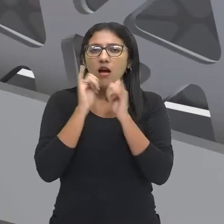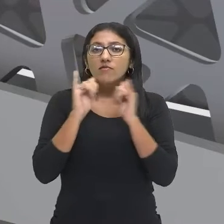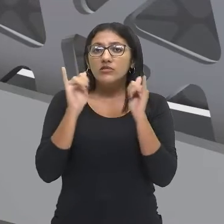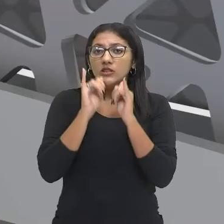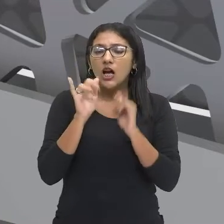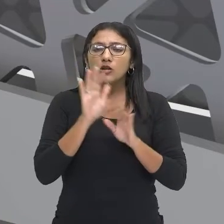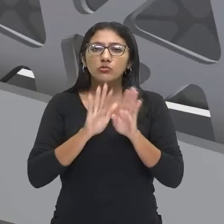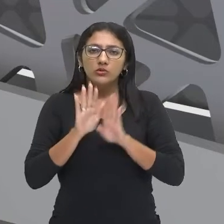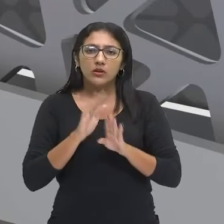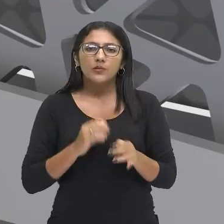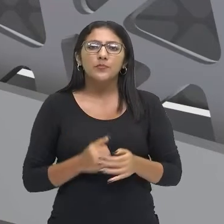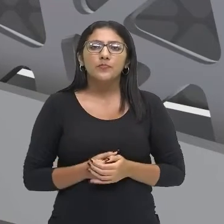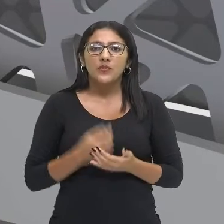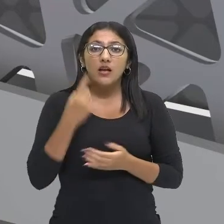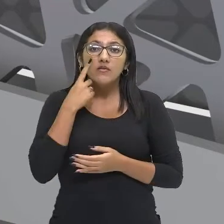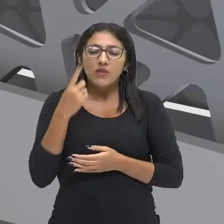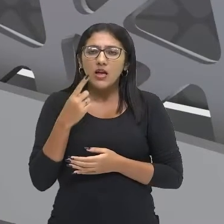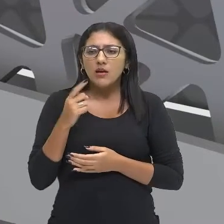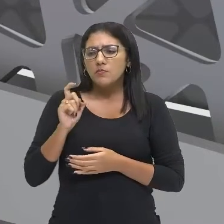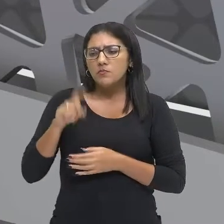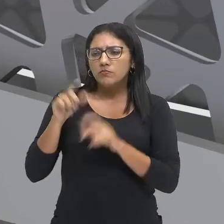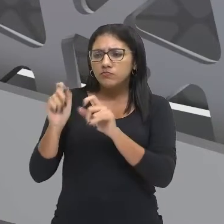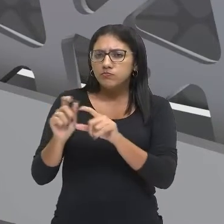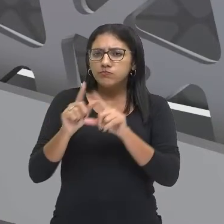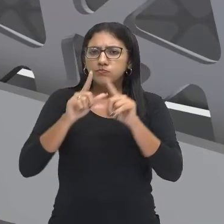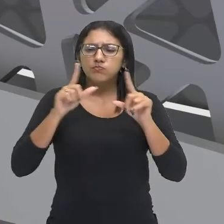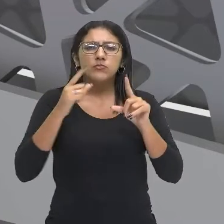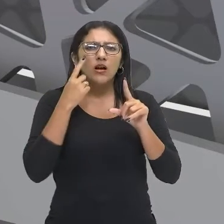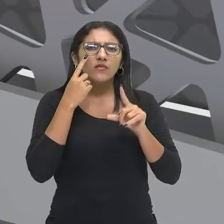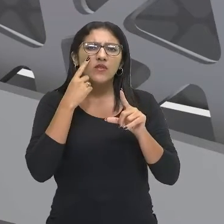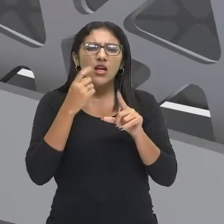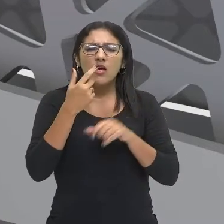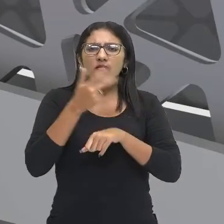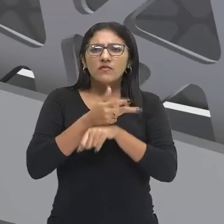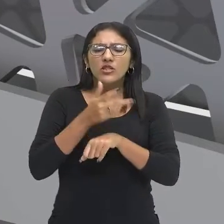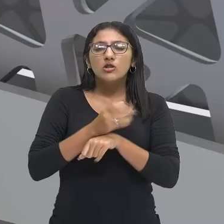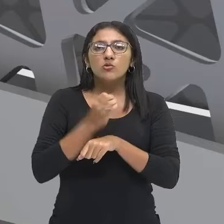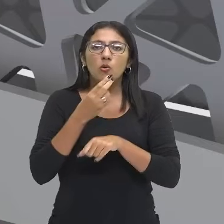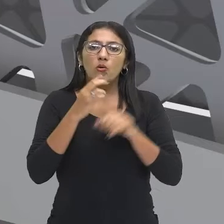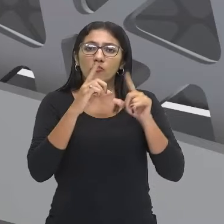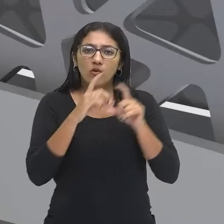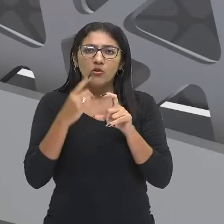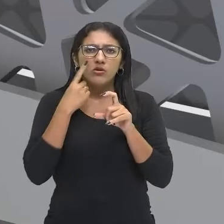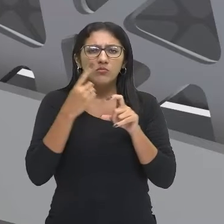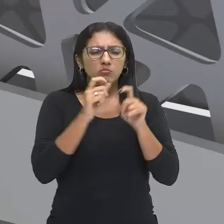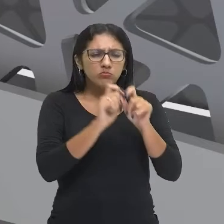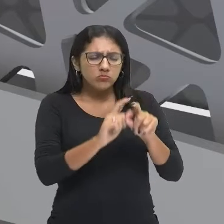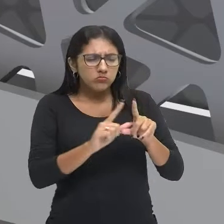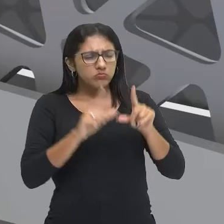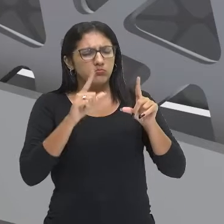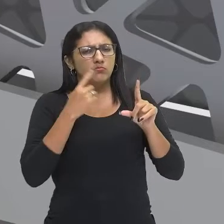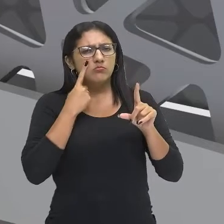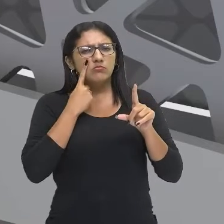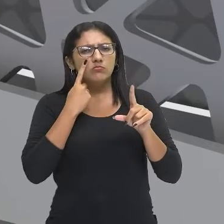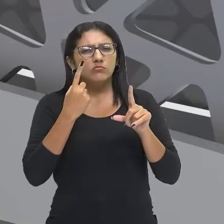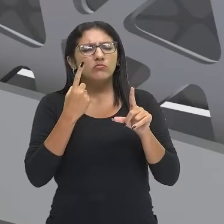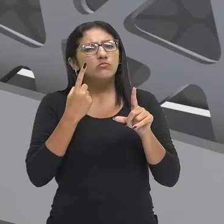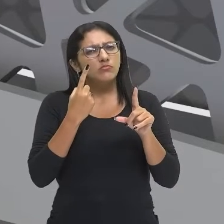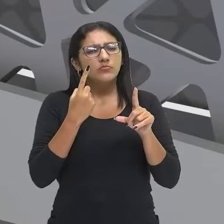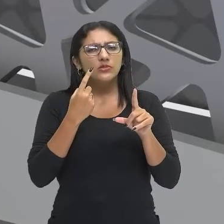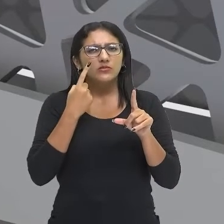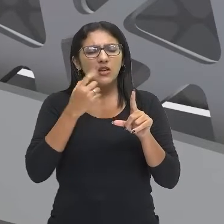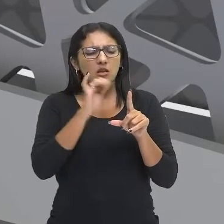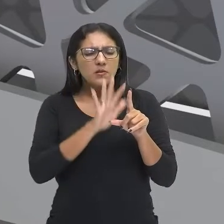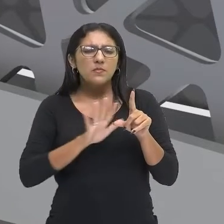as pessoas, antes de abrir um determinado vídeo, de abrir uma determinada foto, elas vão ver essa imagem, que está